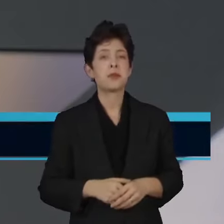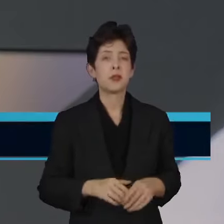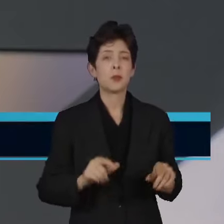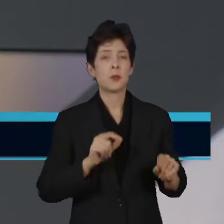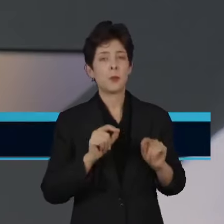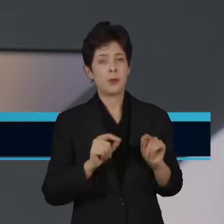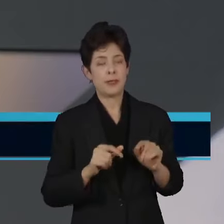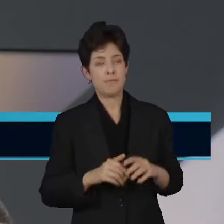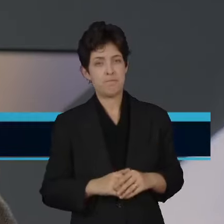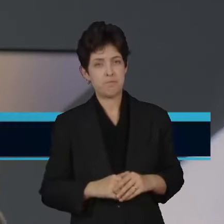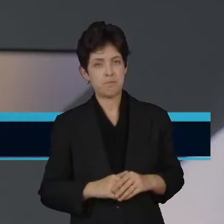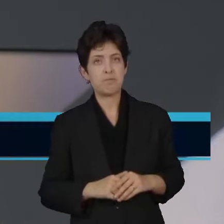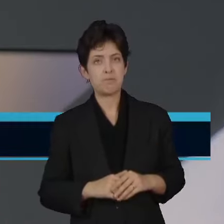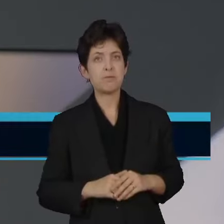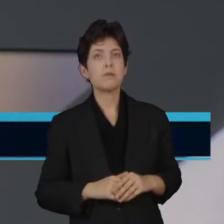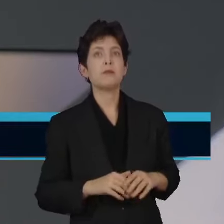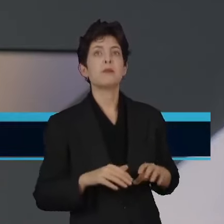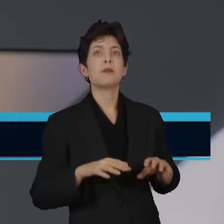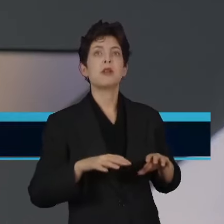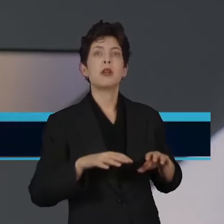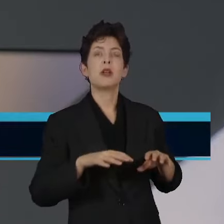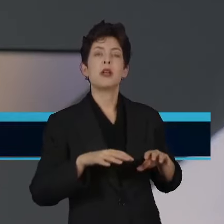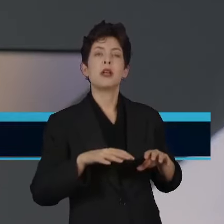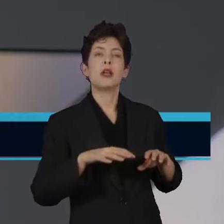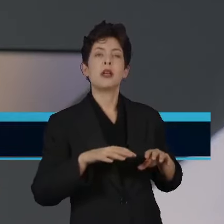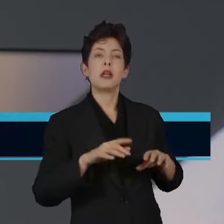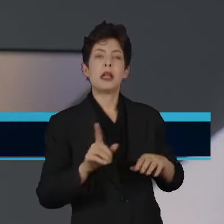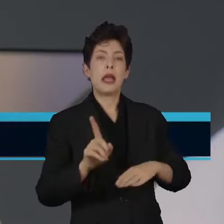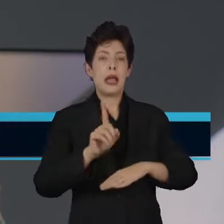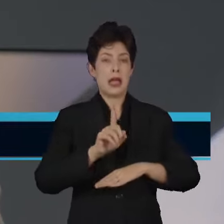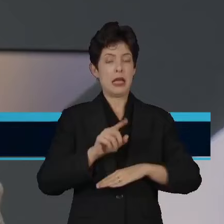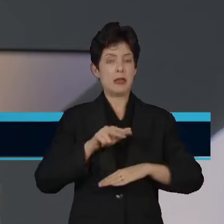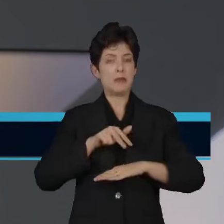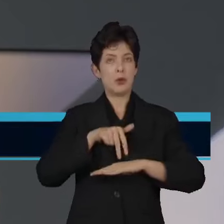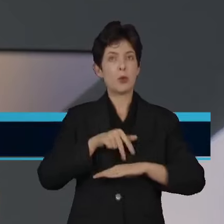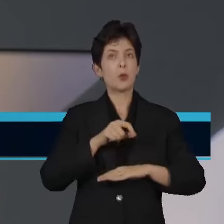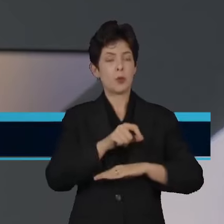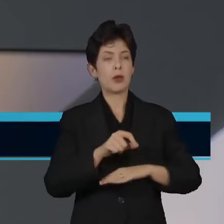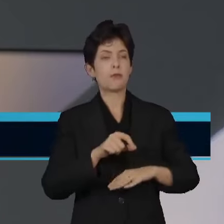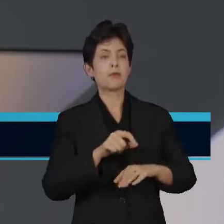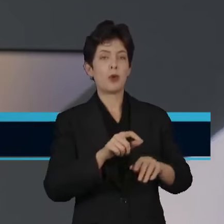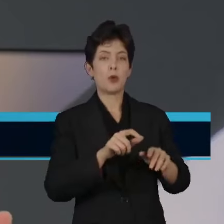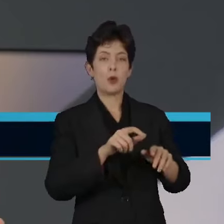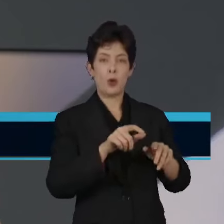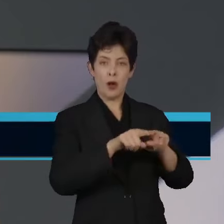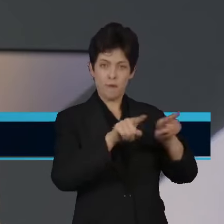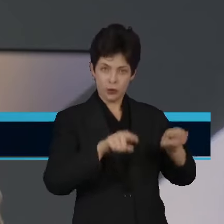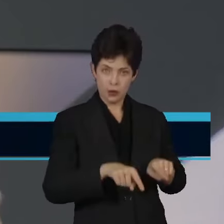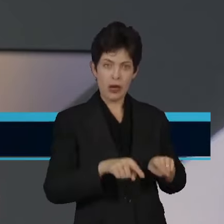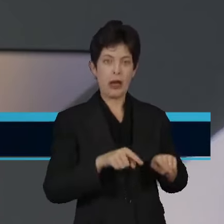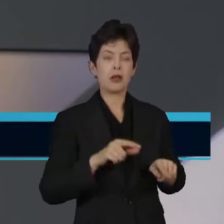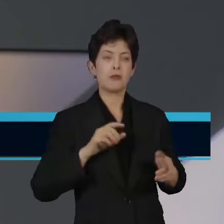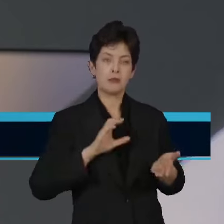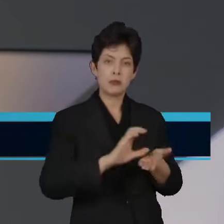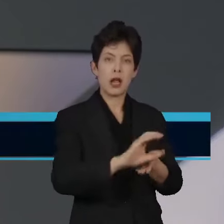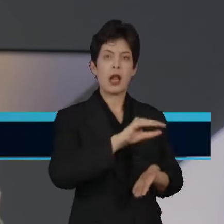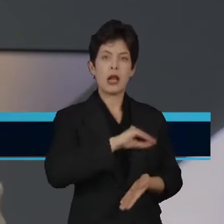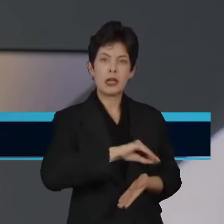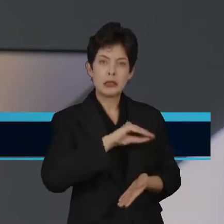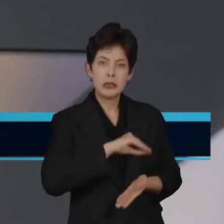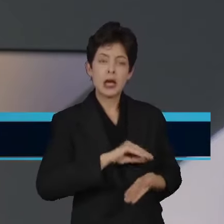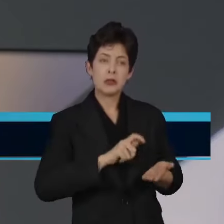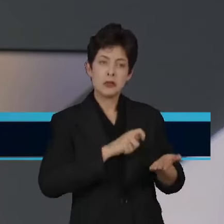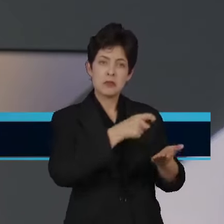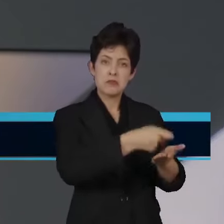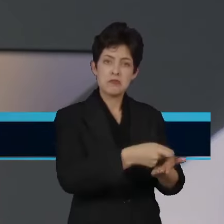básica que é o seguinte, o servidor público... Ele recebe salário, ele tem condições de receber salário, de ser